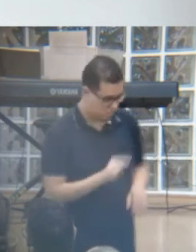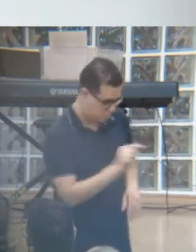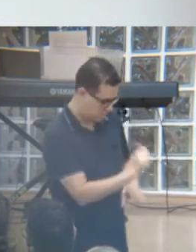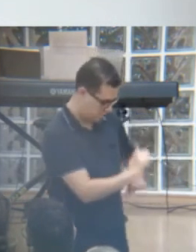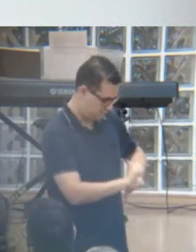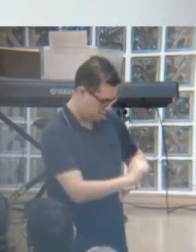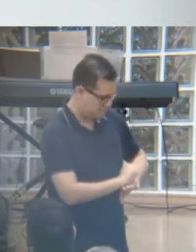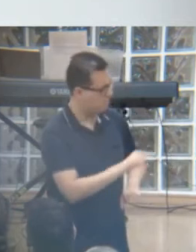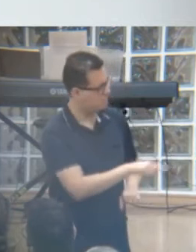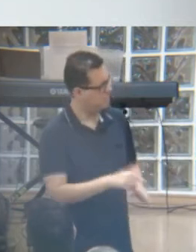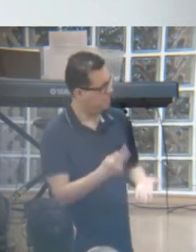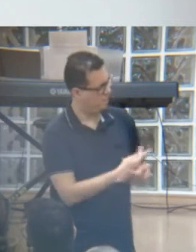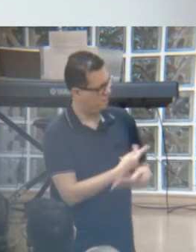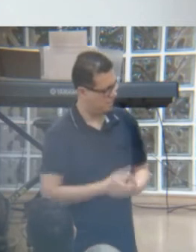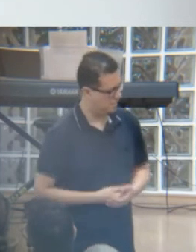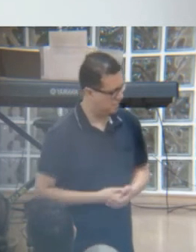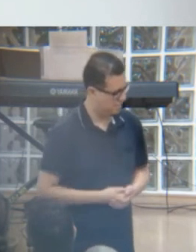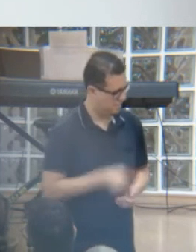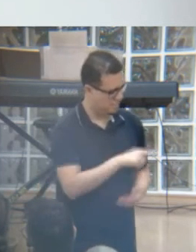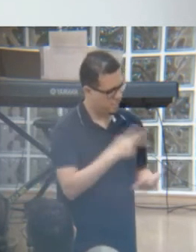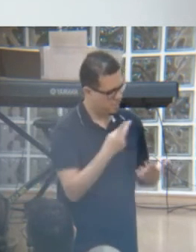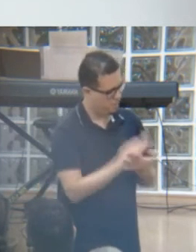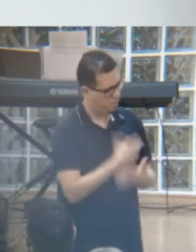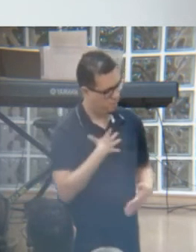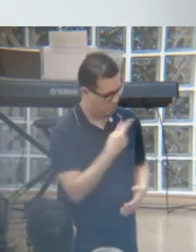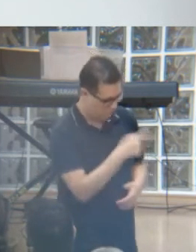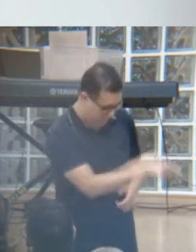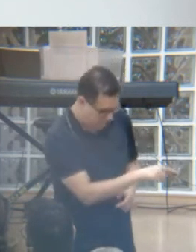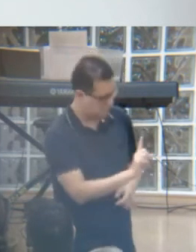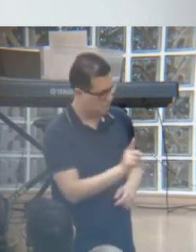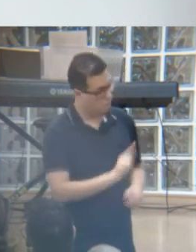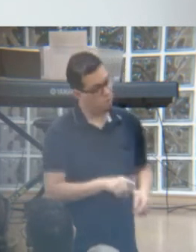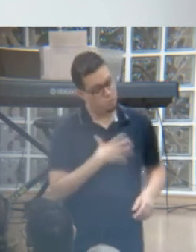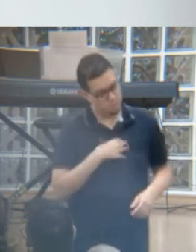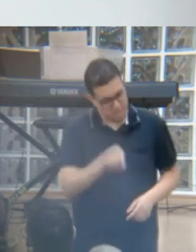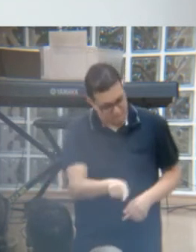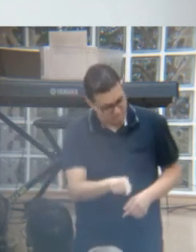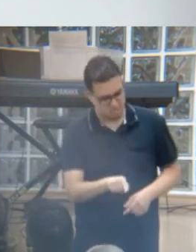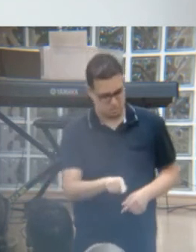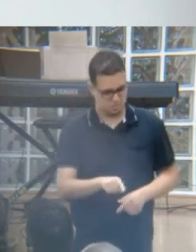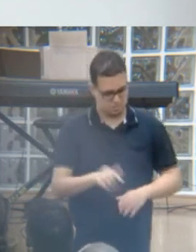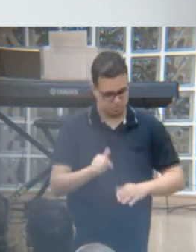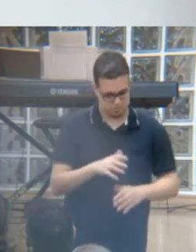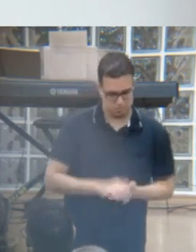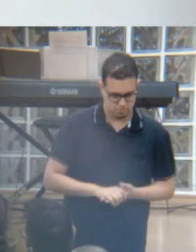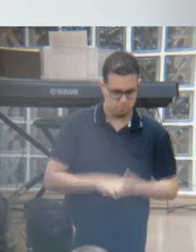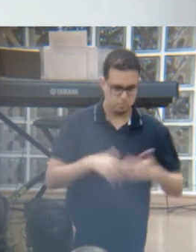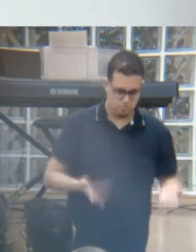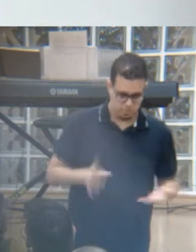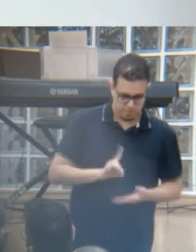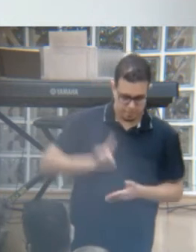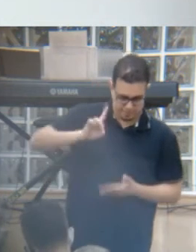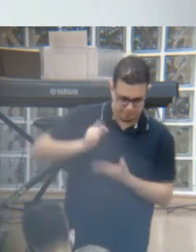seria. Mais tarde o Senhor envia então o seu filho. Deus proverá. Do versículo 2